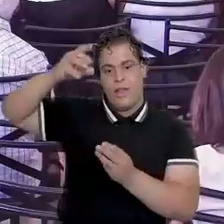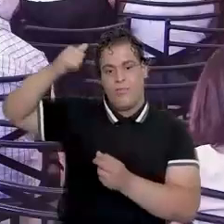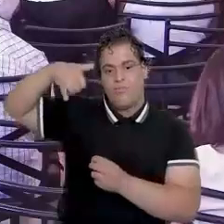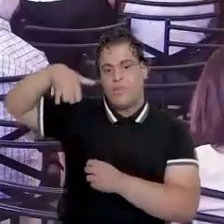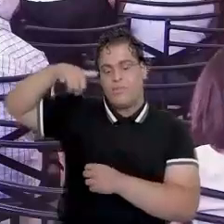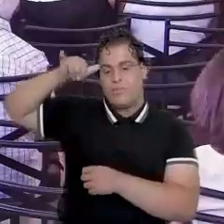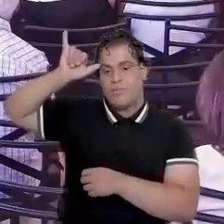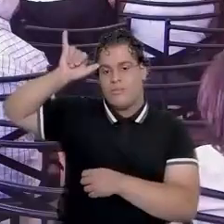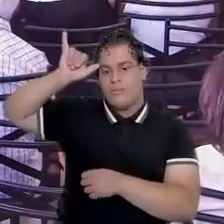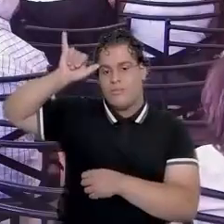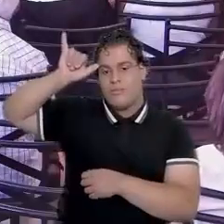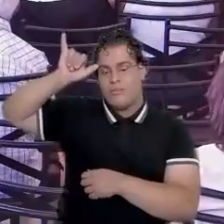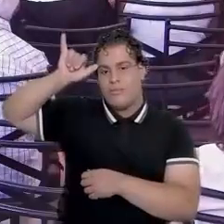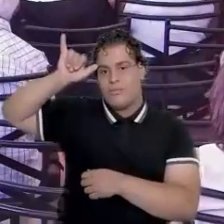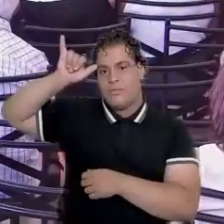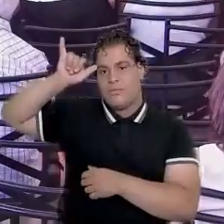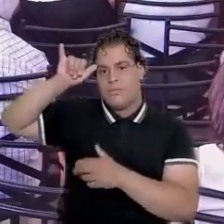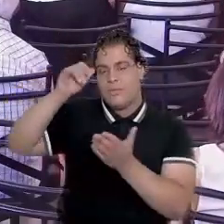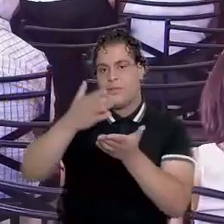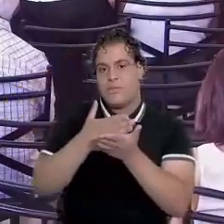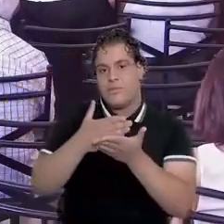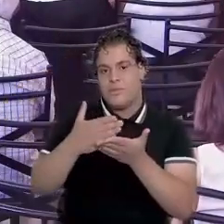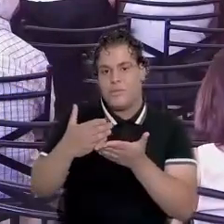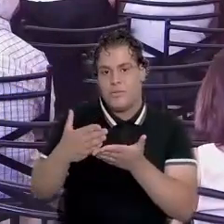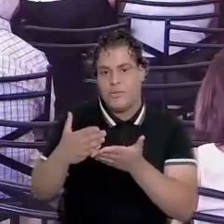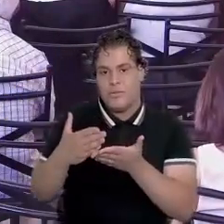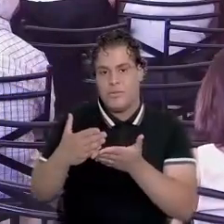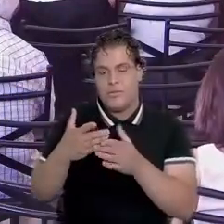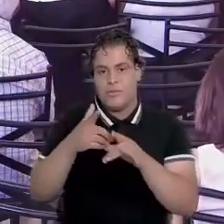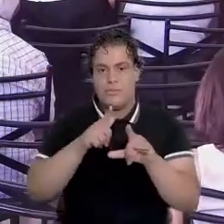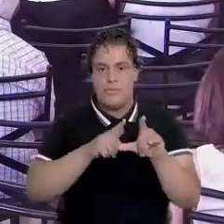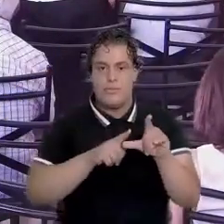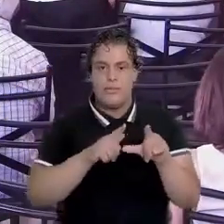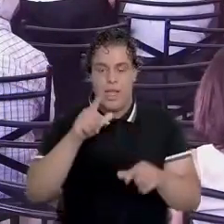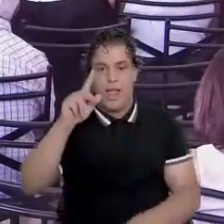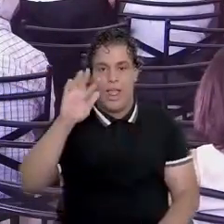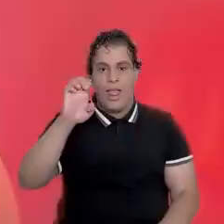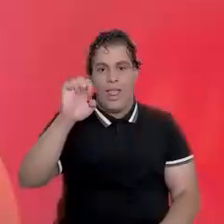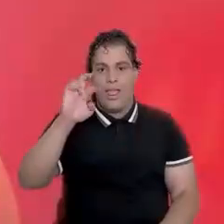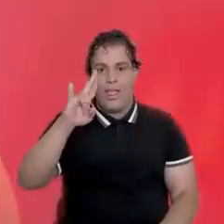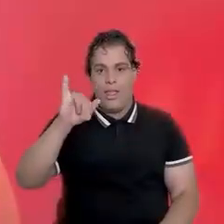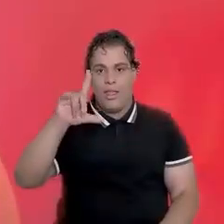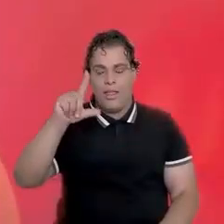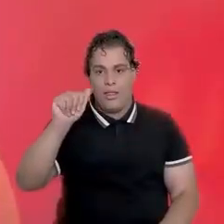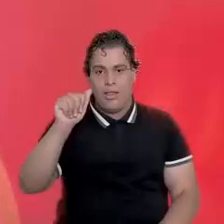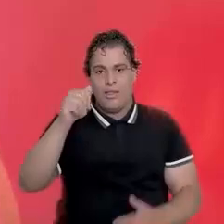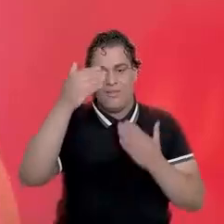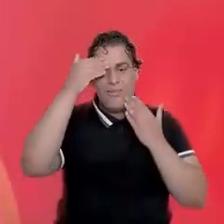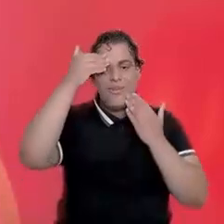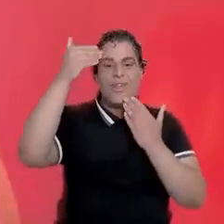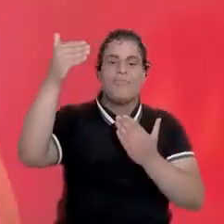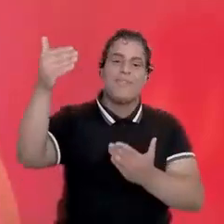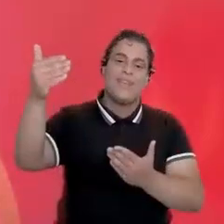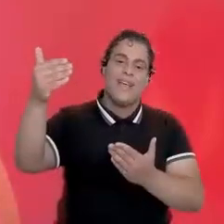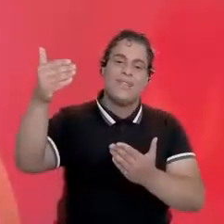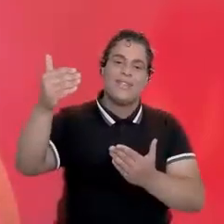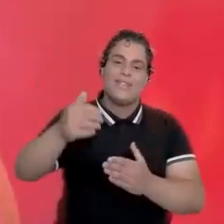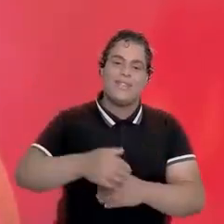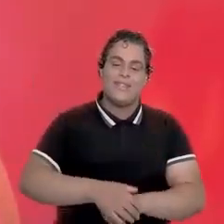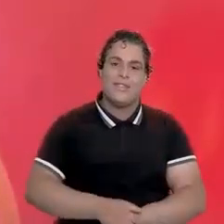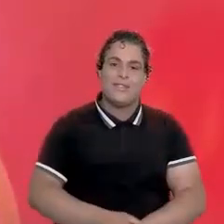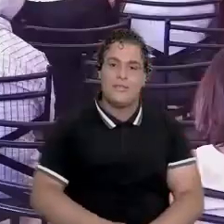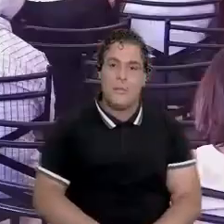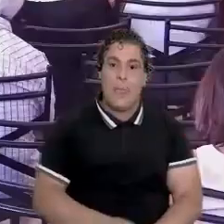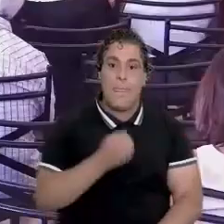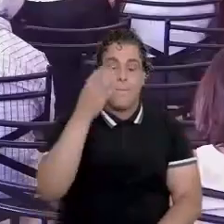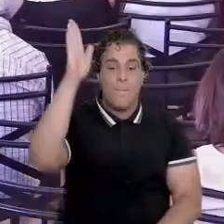foi prefaciado pela acadêmica doutora Erilda. Muito obrigada.